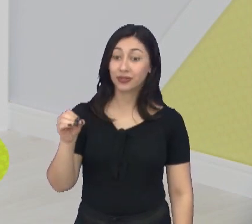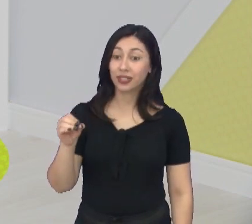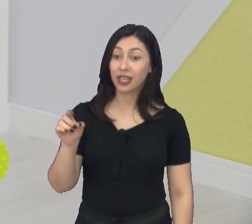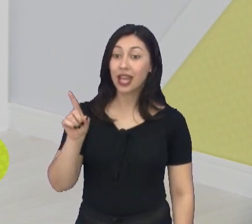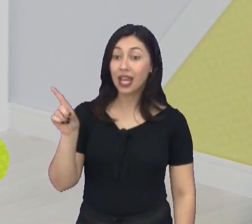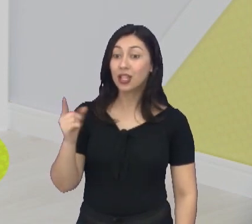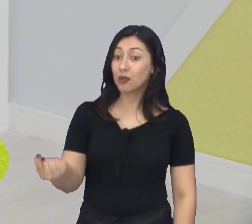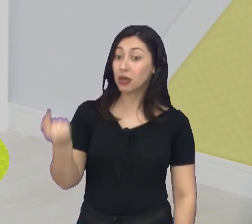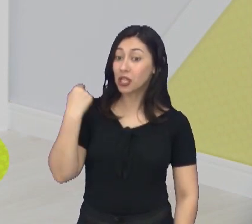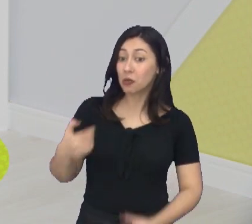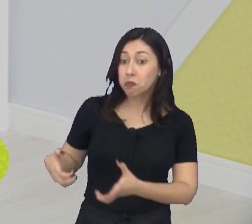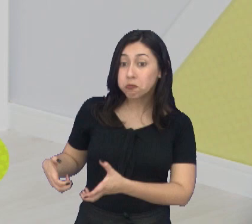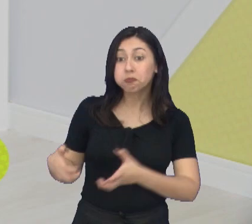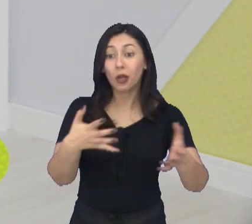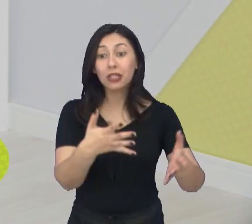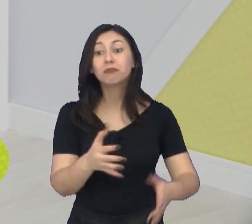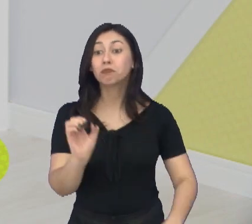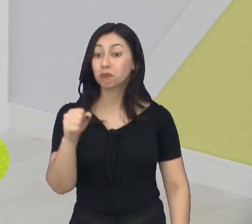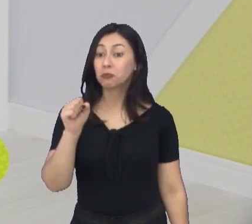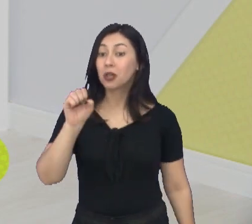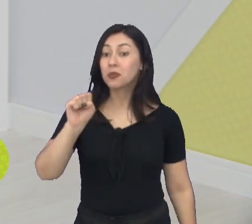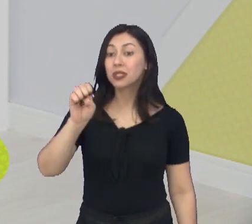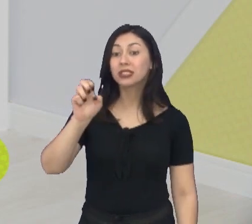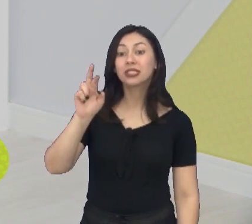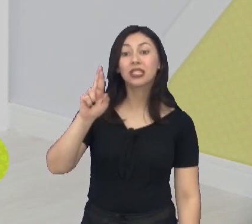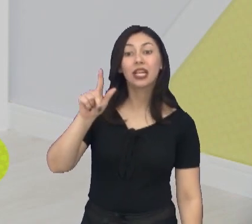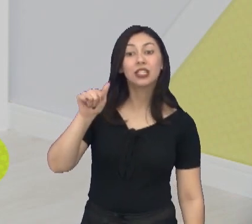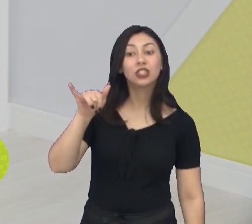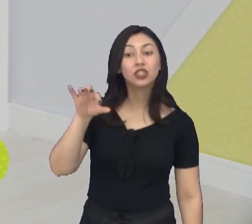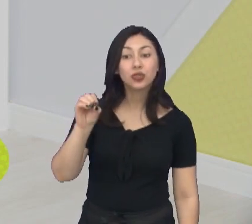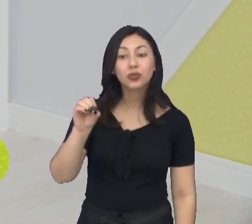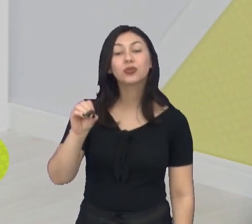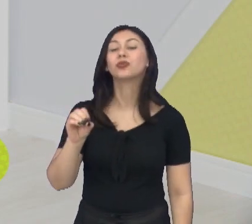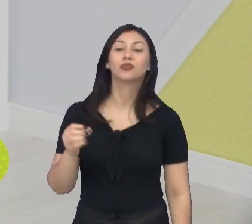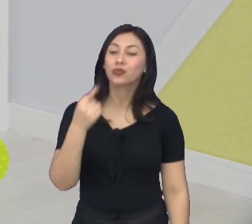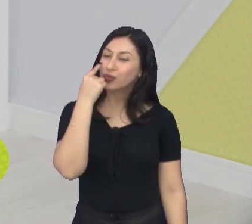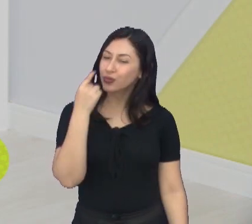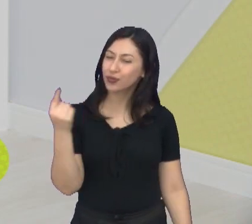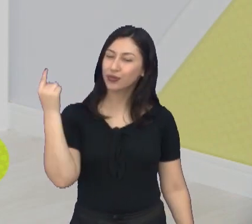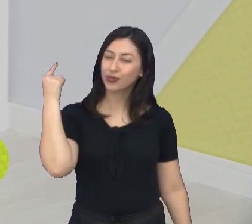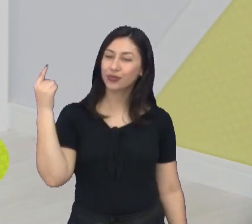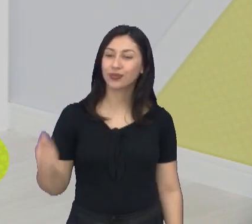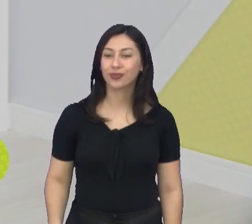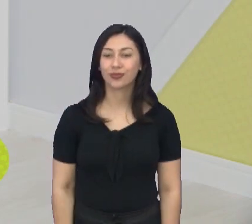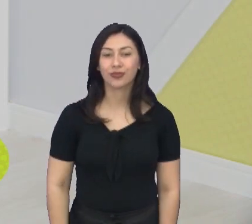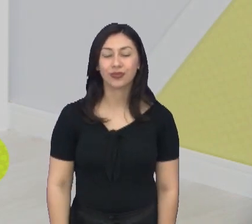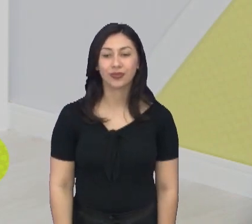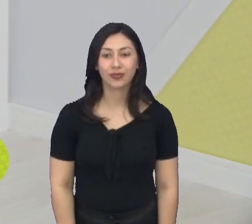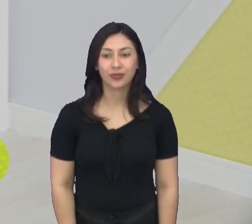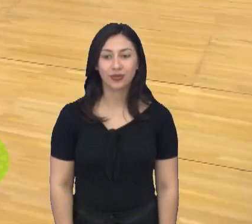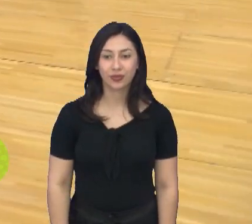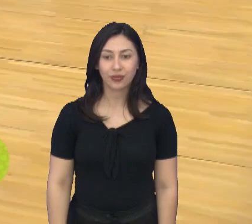jogava rugby, o Sérgio? Pois é, Sérgio é o nosso Ralph Scrum do rugby brasileiro. Solta, Matheus!